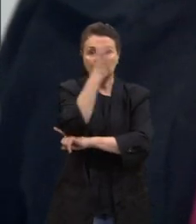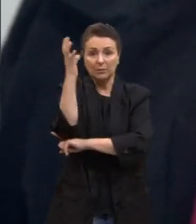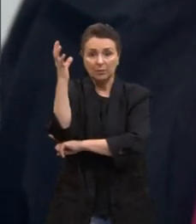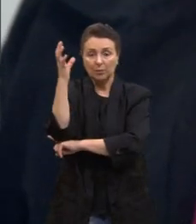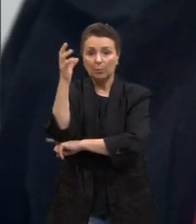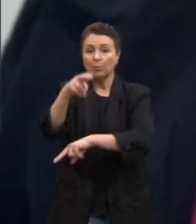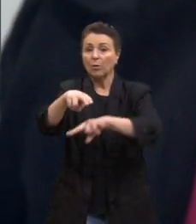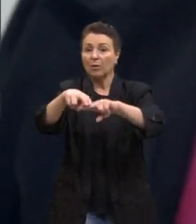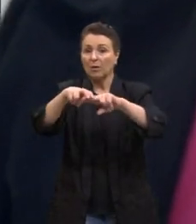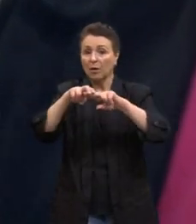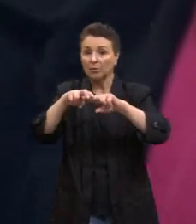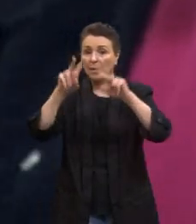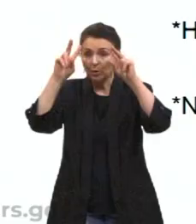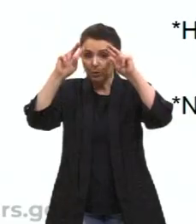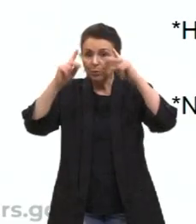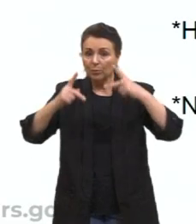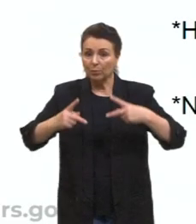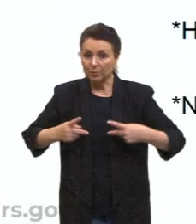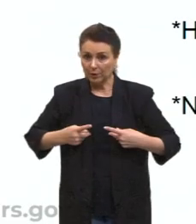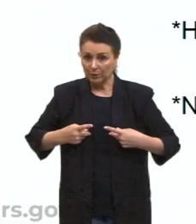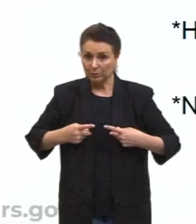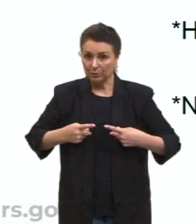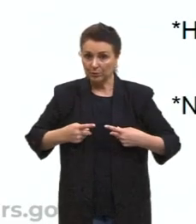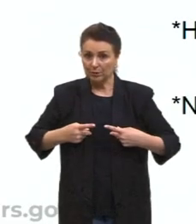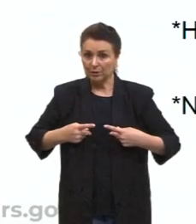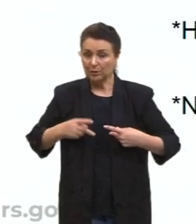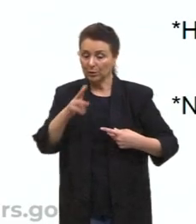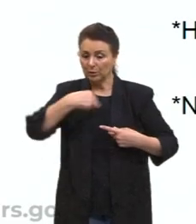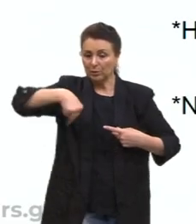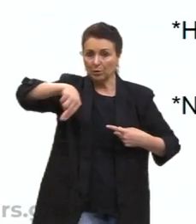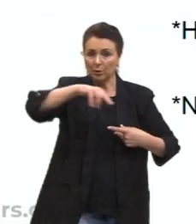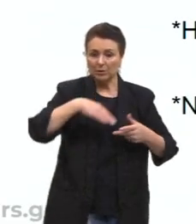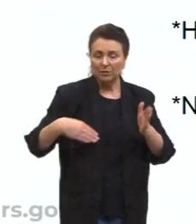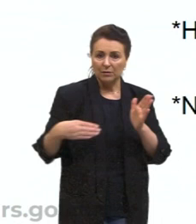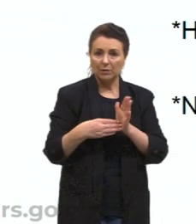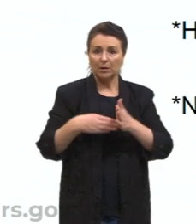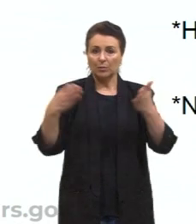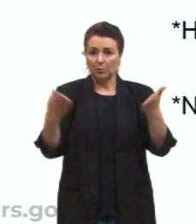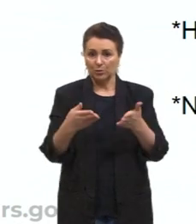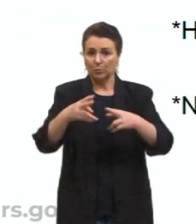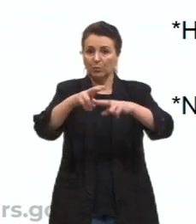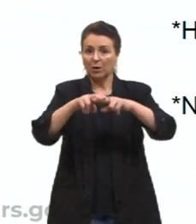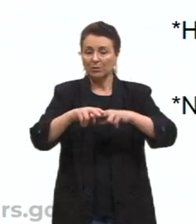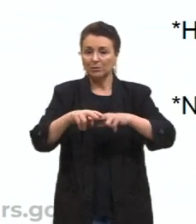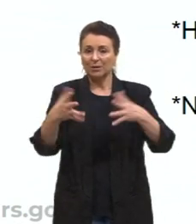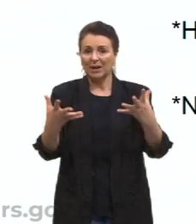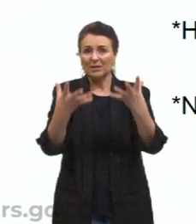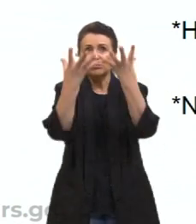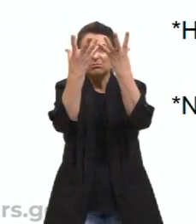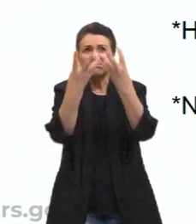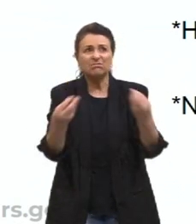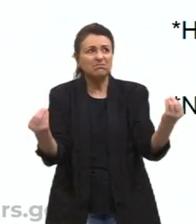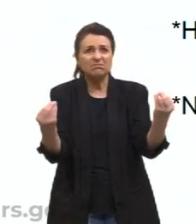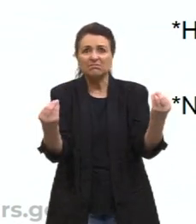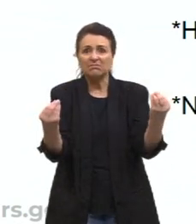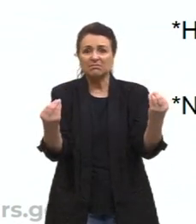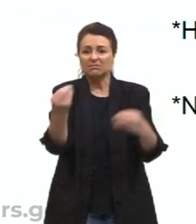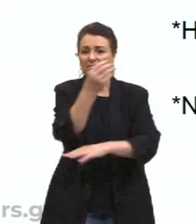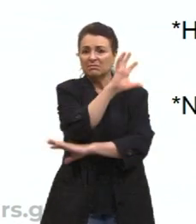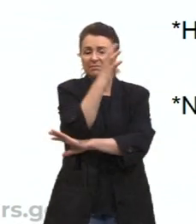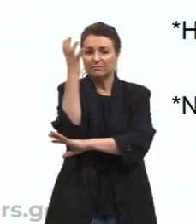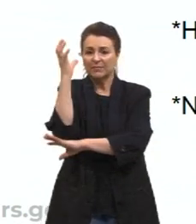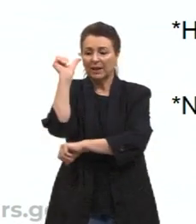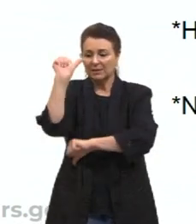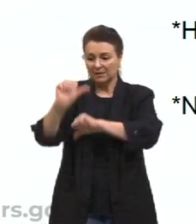enfrenta hoje né É principalmente pela questão do meio a peça destruição do meio ambiente ali fala também olha só a